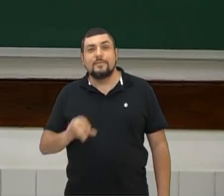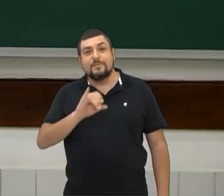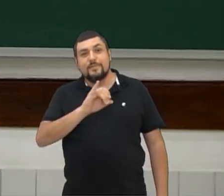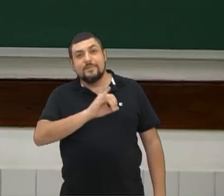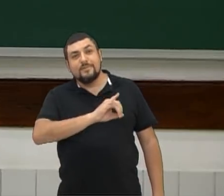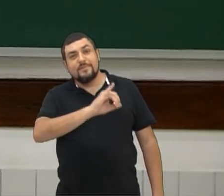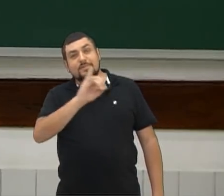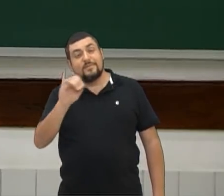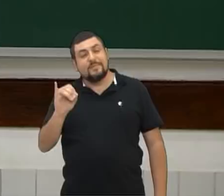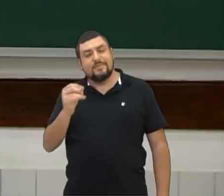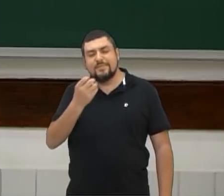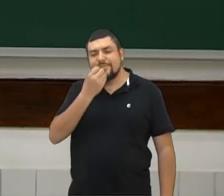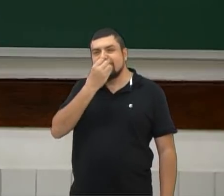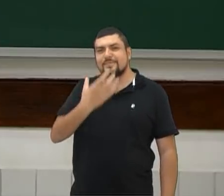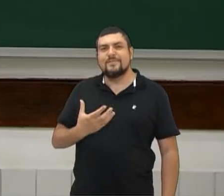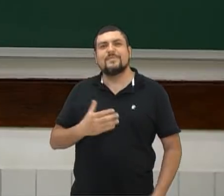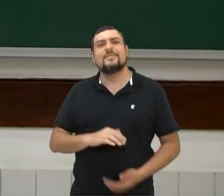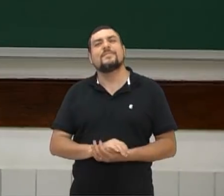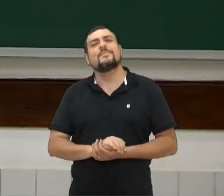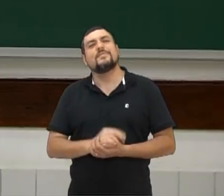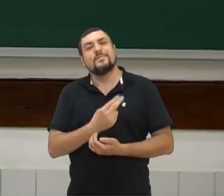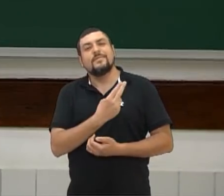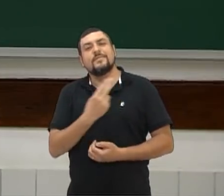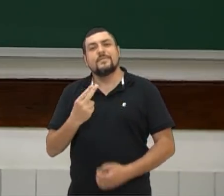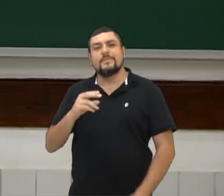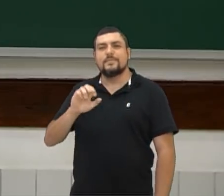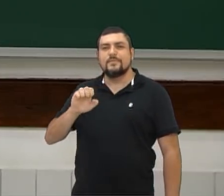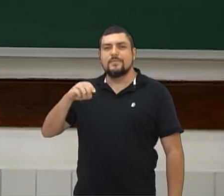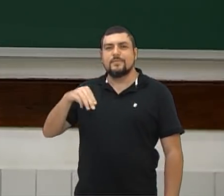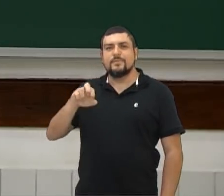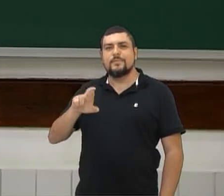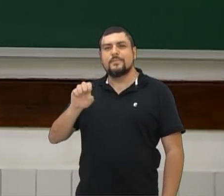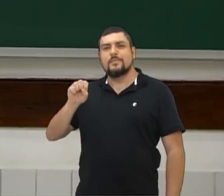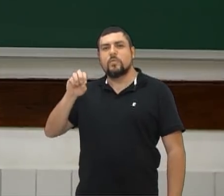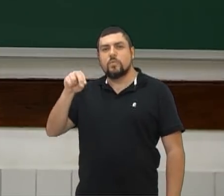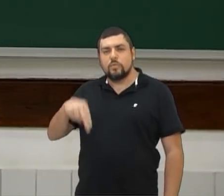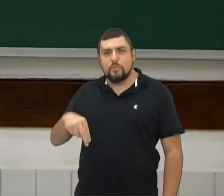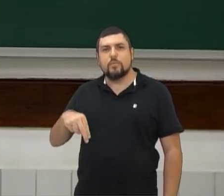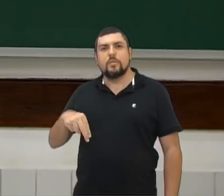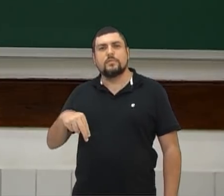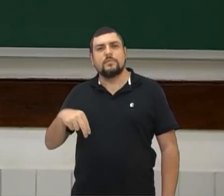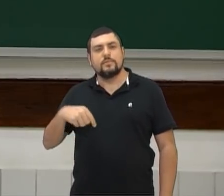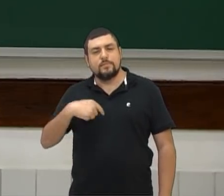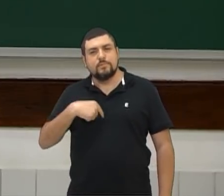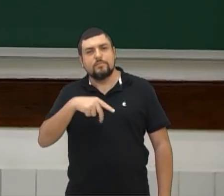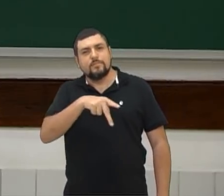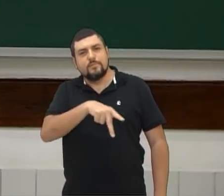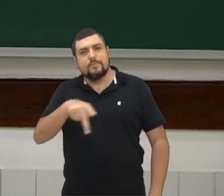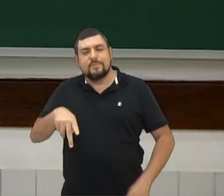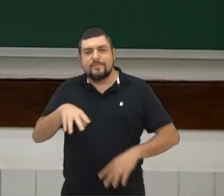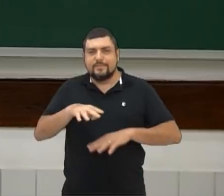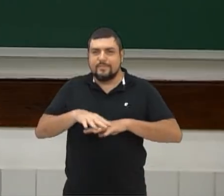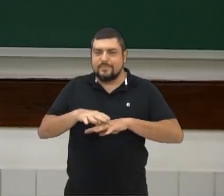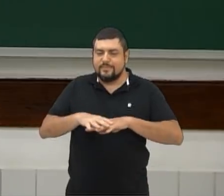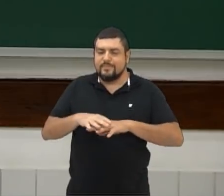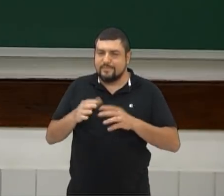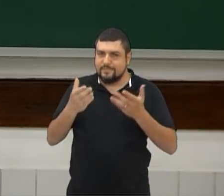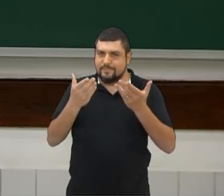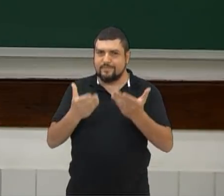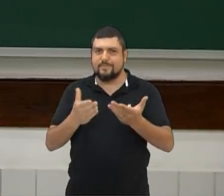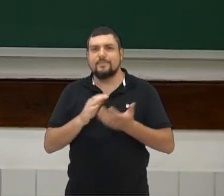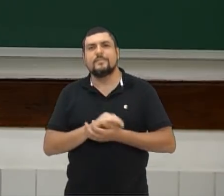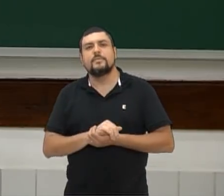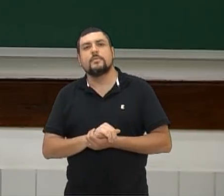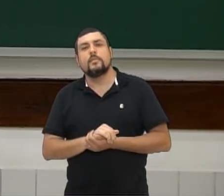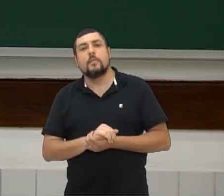Olá, alunos, tudo bem? Me chamo Emerson, serei professor de matemática de vocês. Antes de iniciarmos a